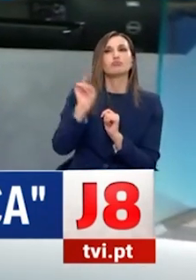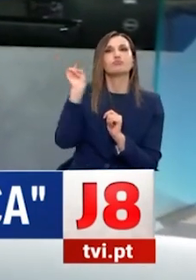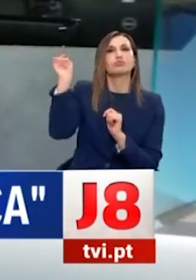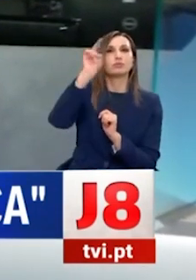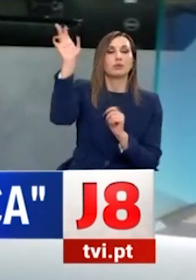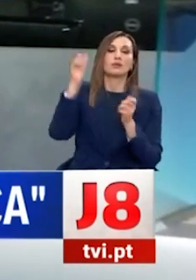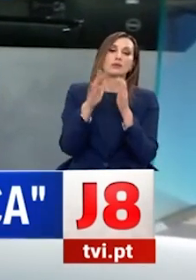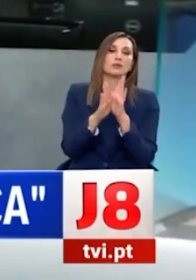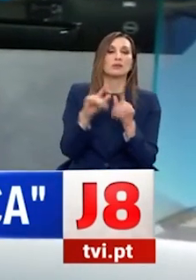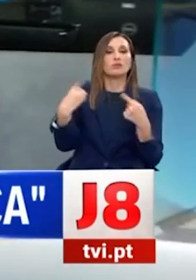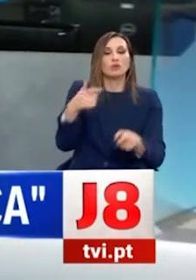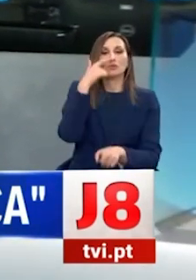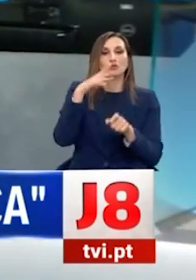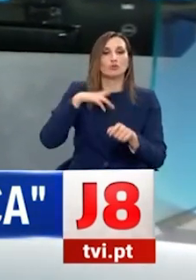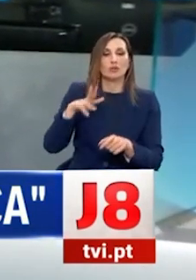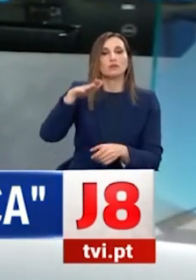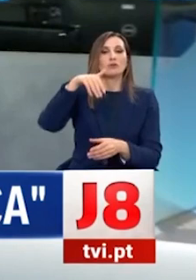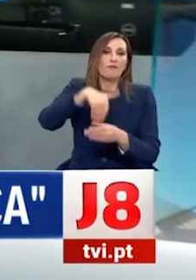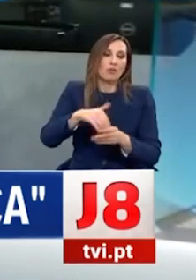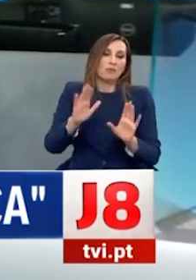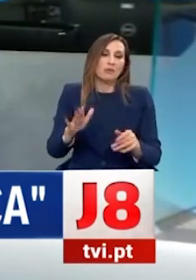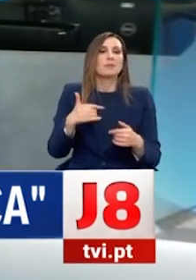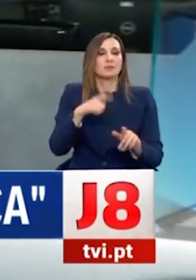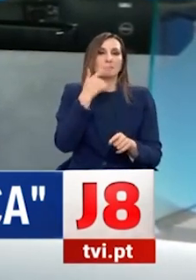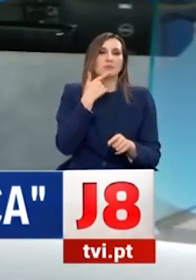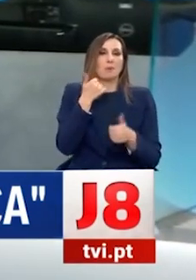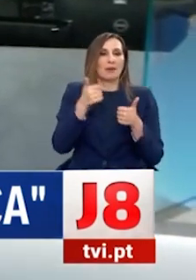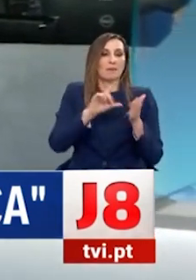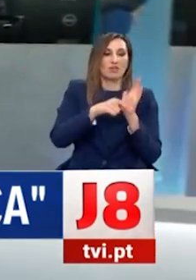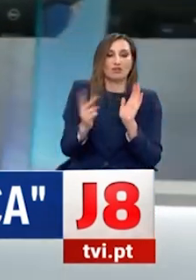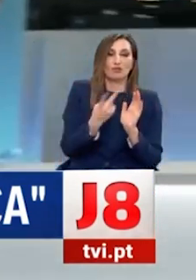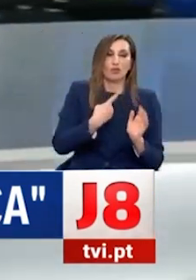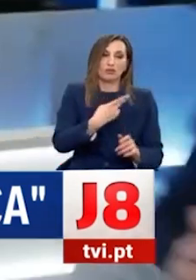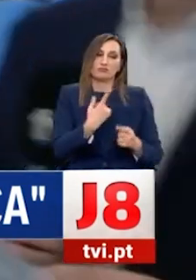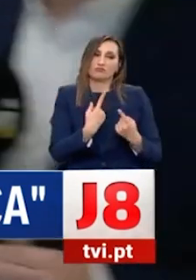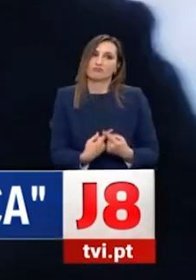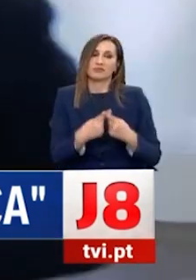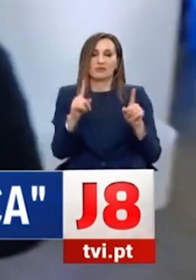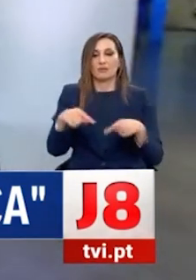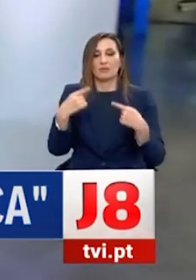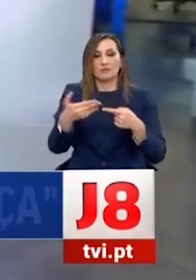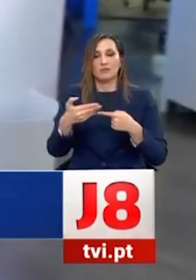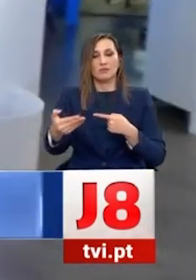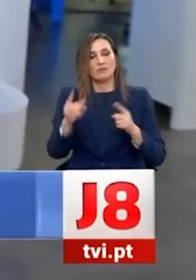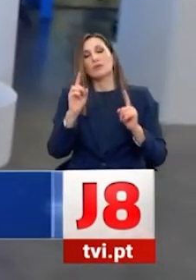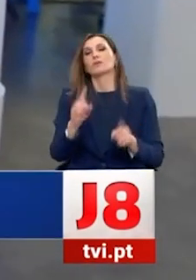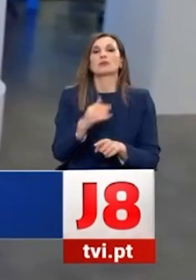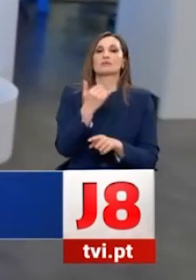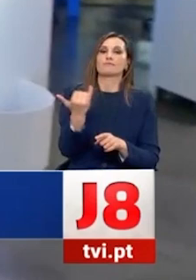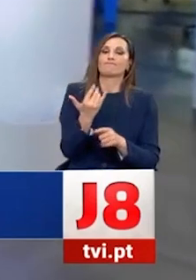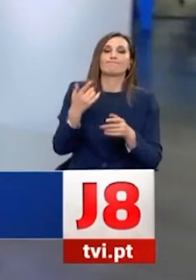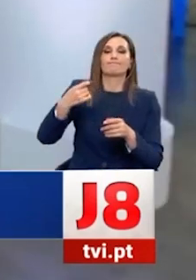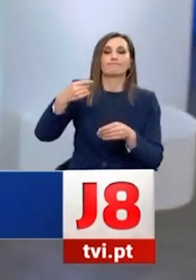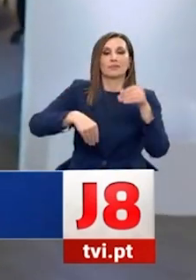os portugueses votarão, mas acho que hoje aqui na TVI ficou bem marcada a diferença entre os dois projetos. E essa volta começa já na próxima semana. As eleições presidenciais